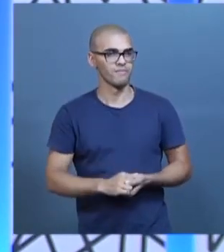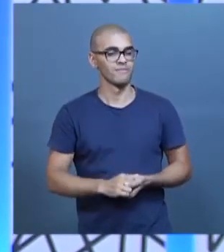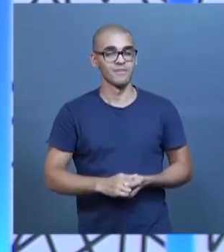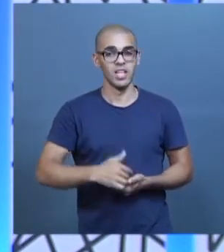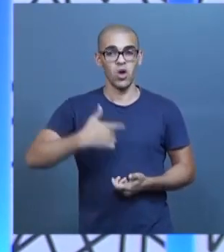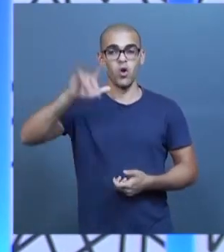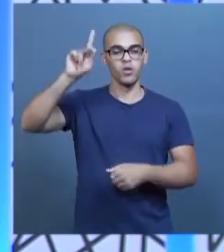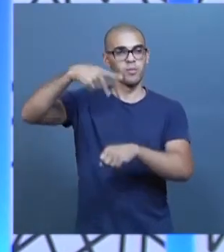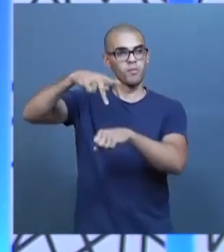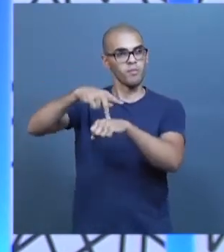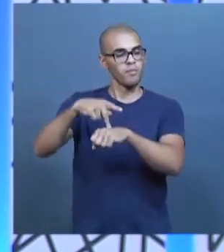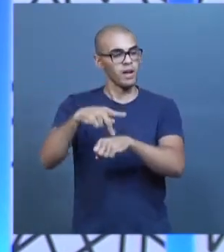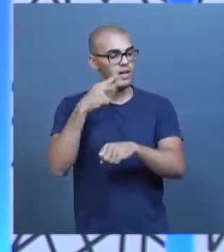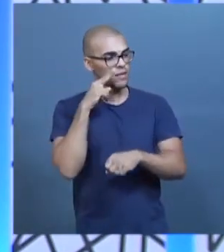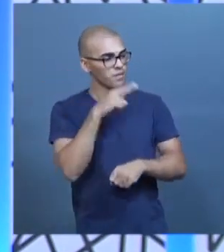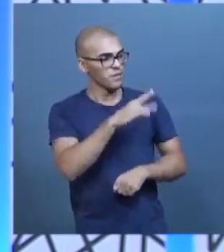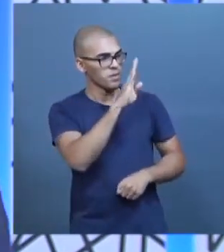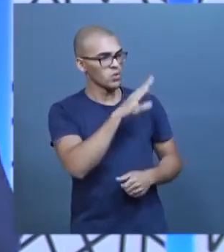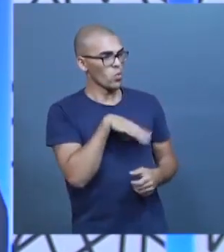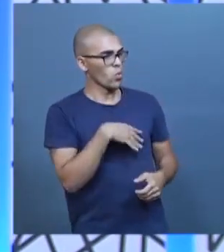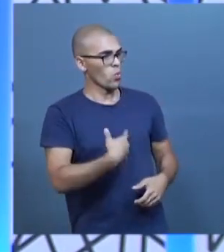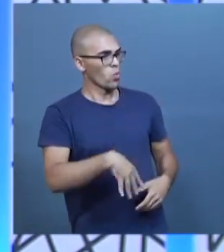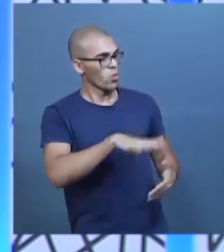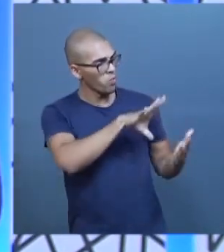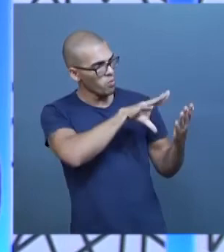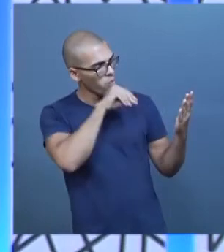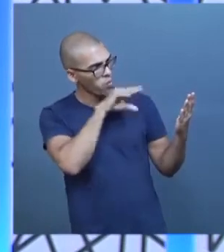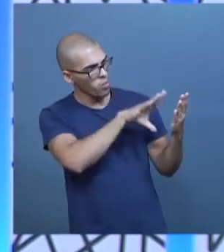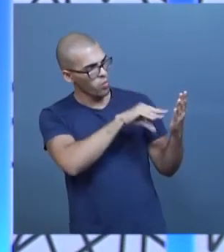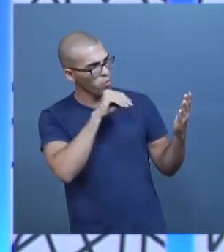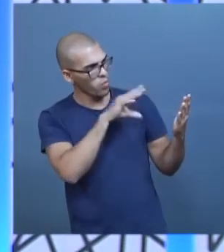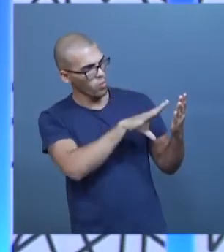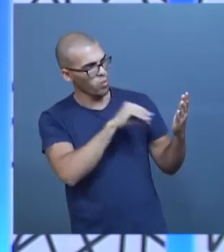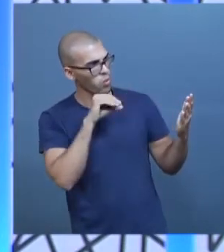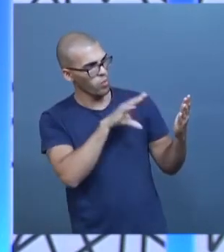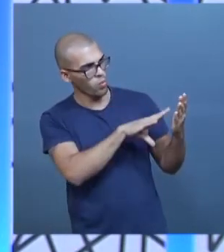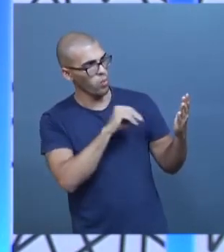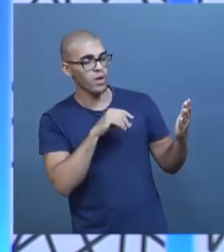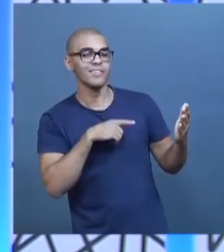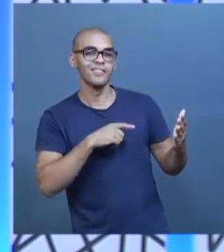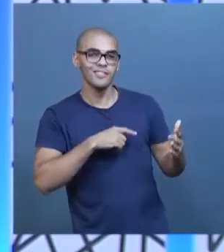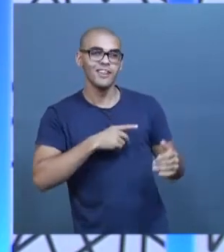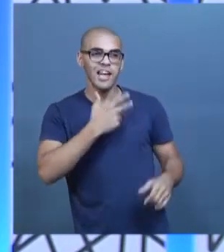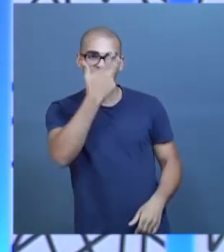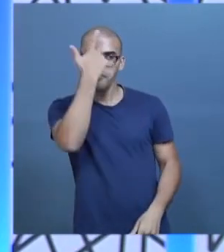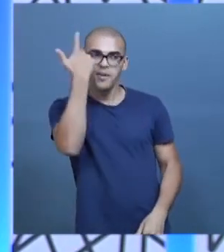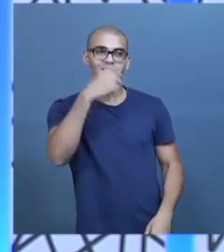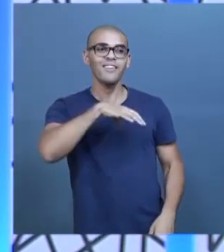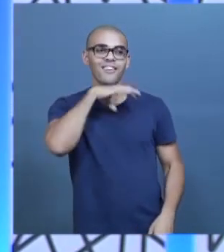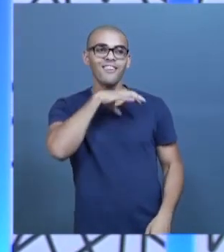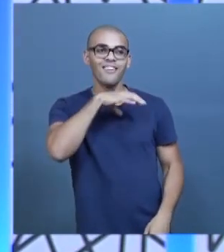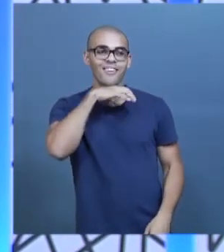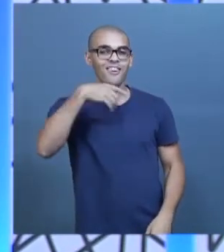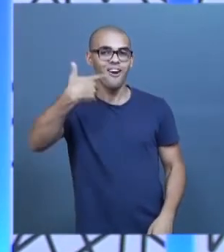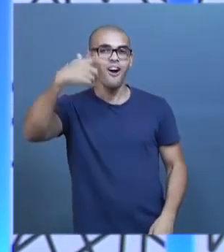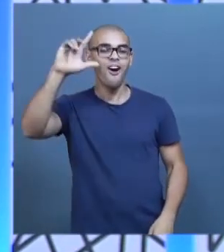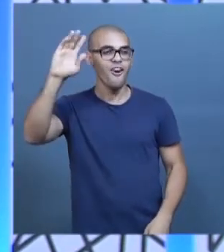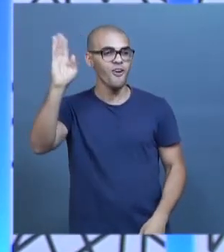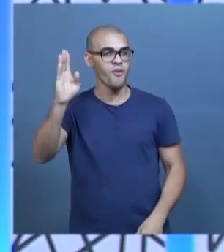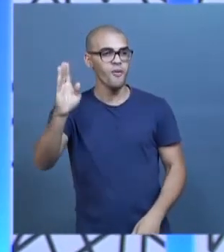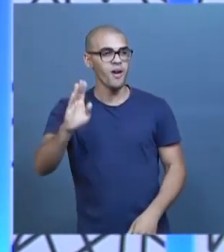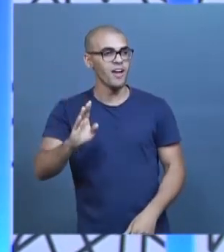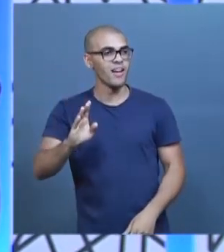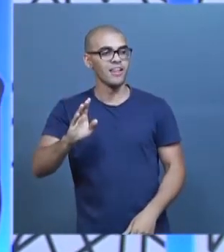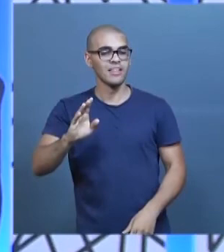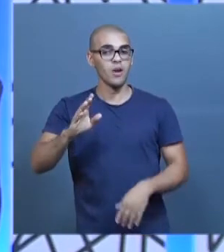Nós somos visitados por receitas, né, por leões de outros países, para saber como é que a gente faz para arrecadar da forma